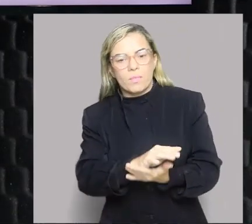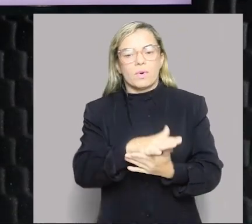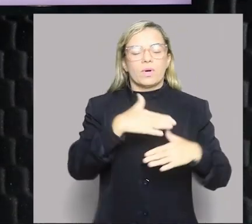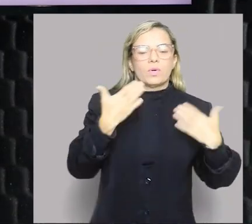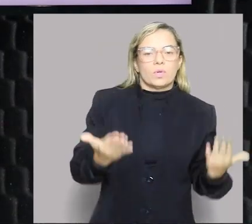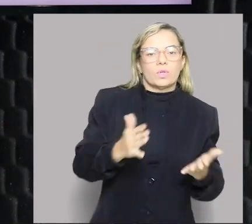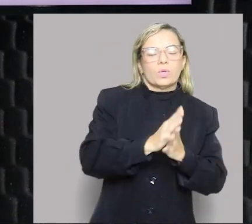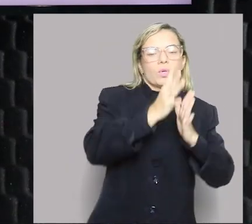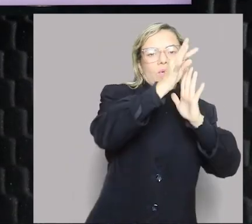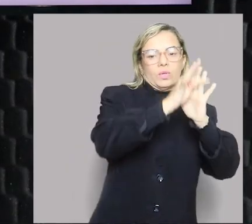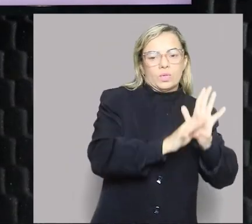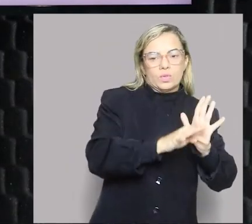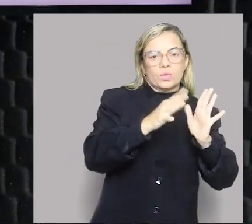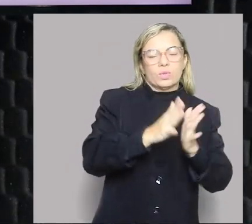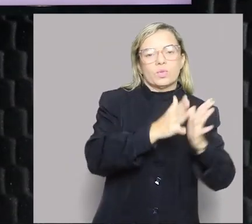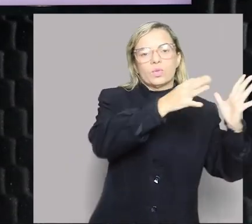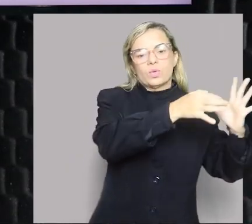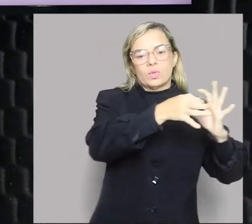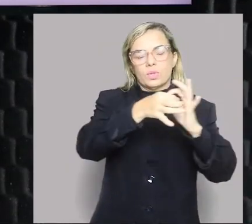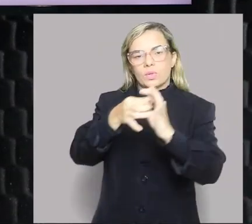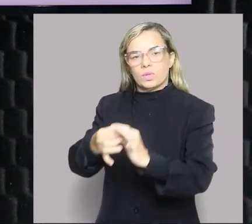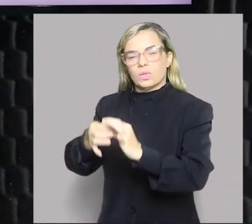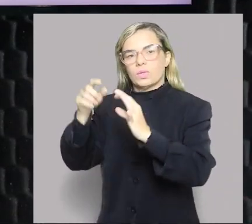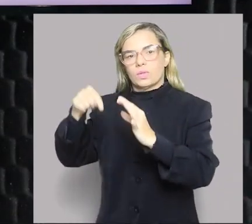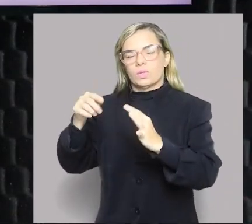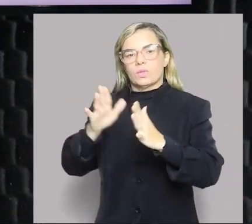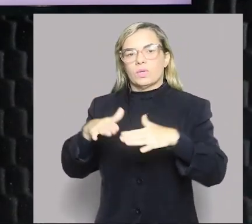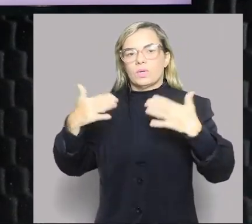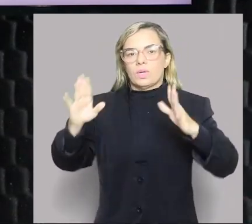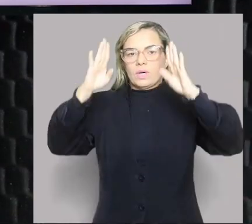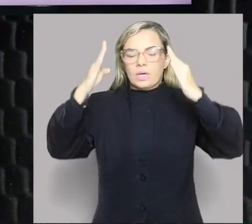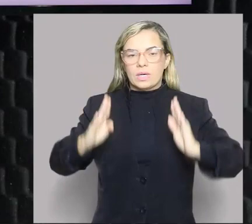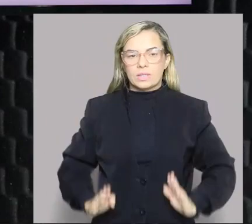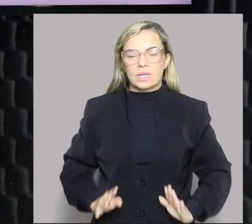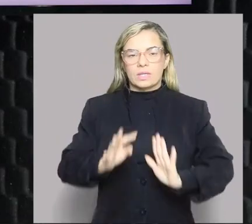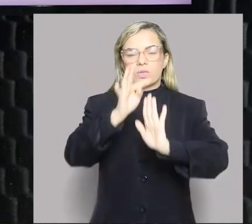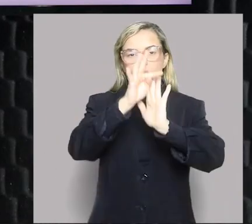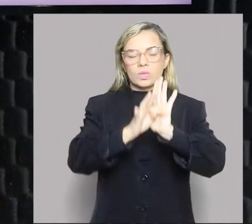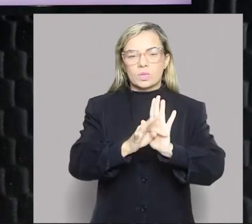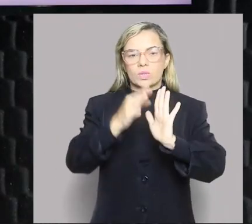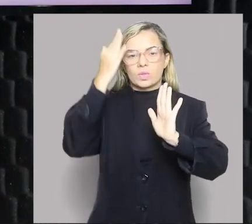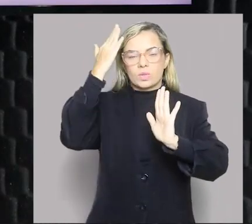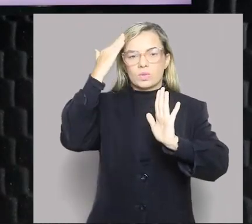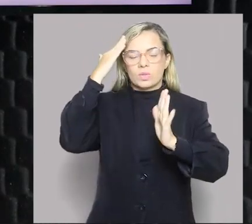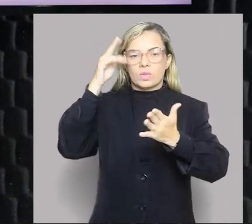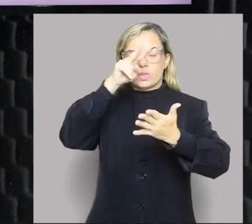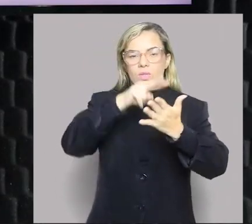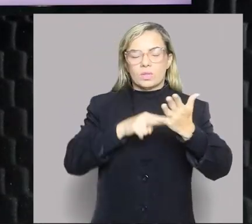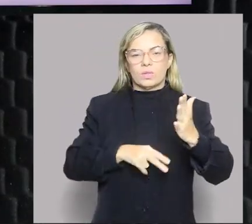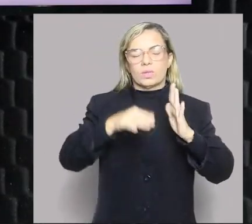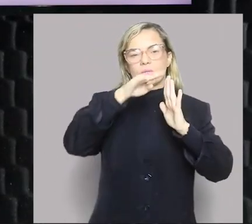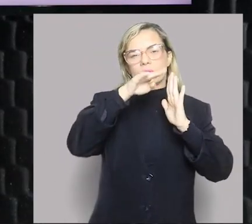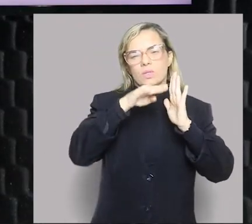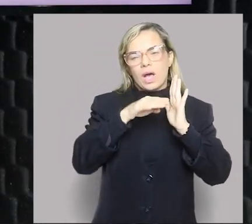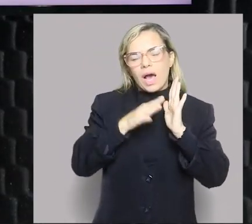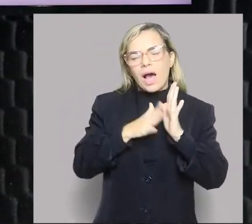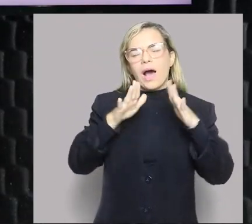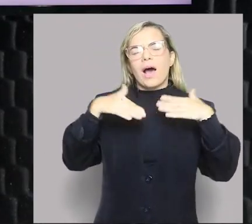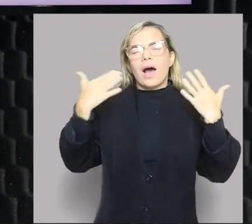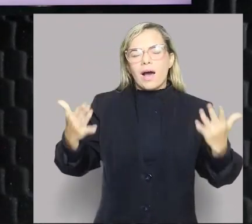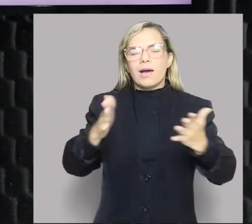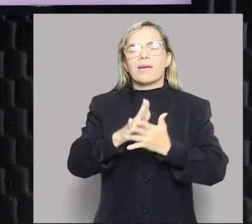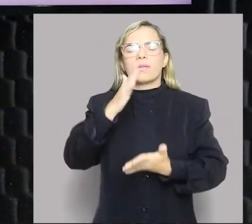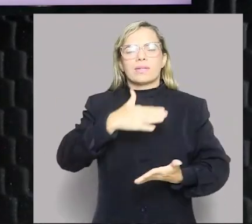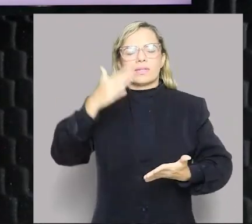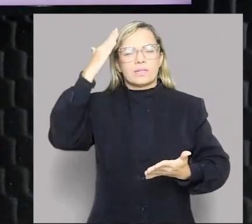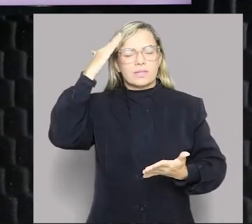questão do texto e do contexto, associando a análise textual, certo? Mostrando a questão do nível de análise, de compreensão e